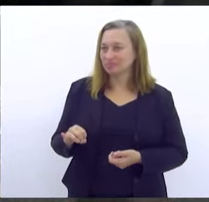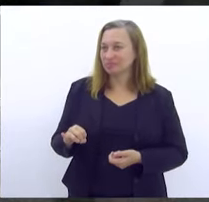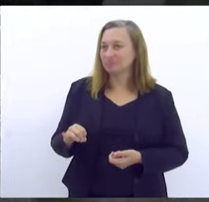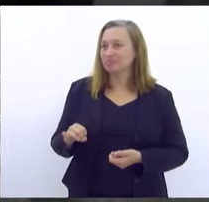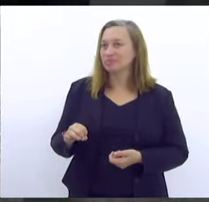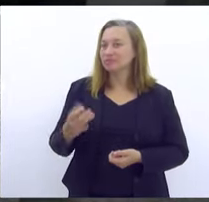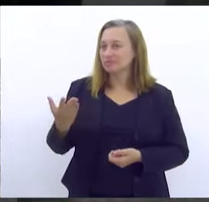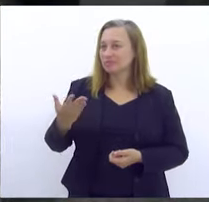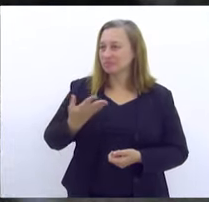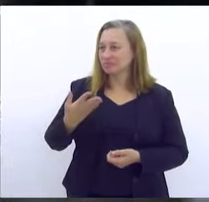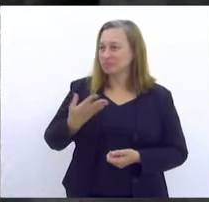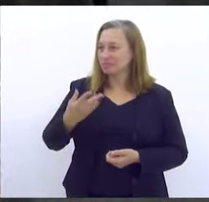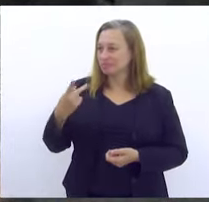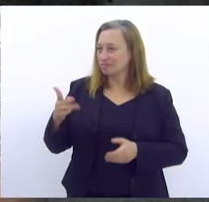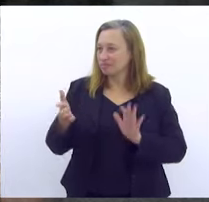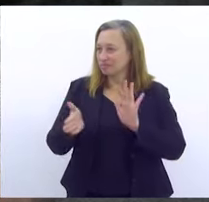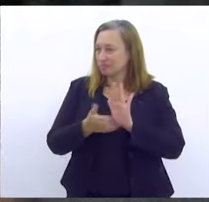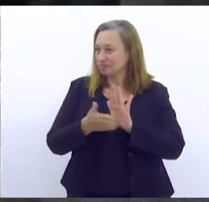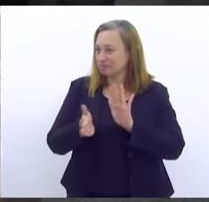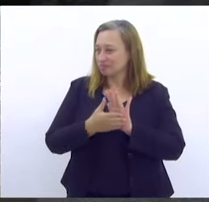projeto a Vossa Excelência